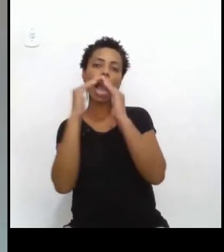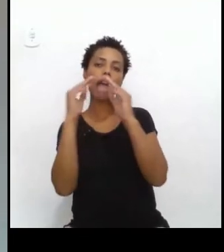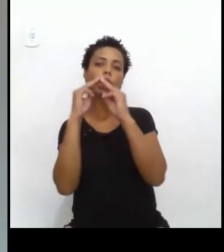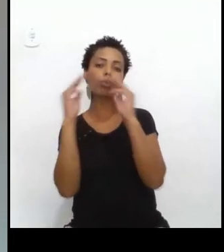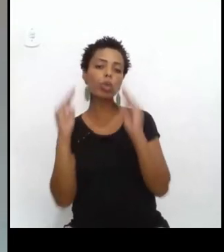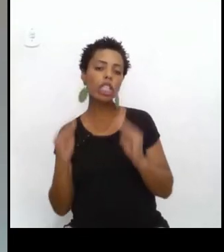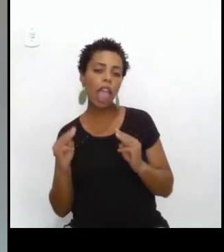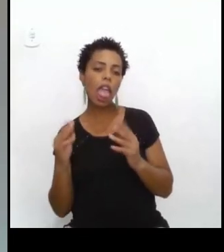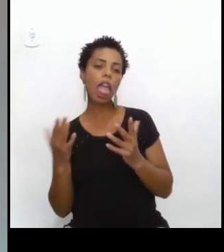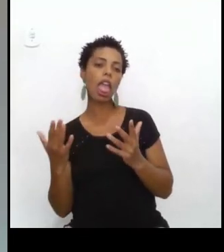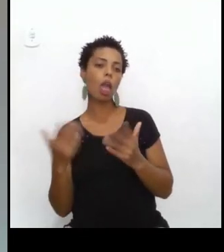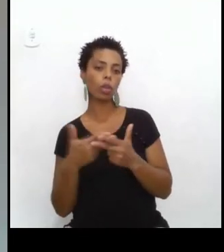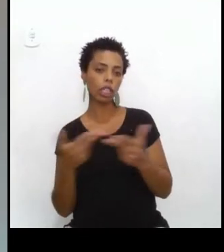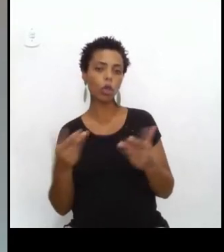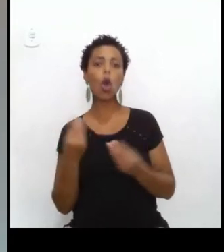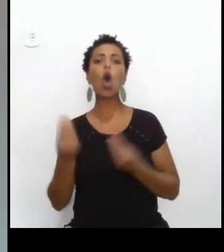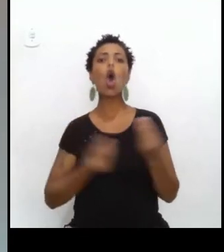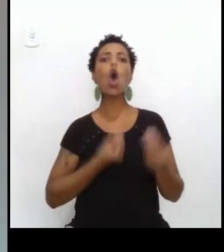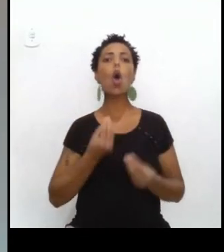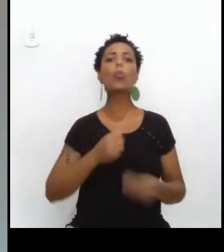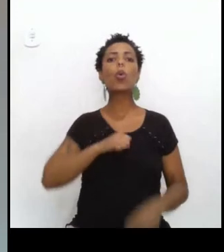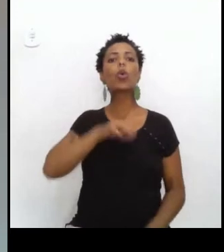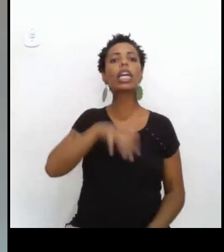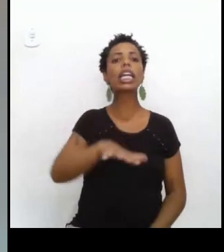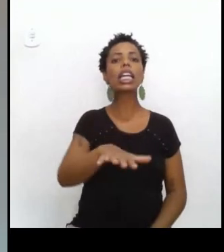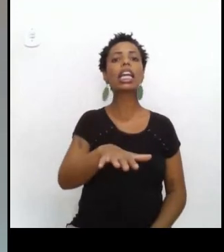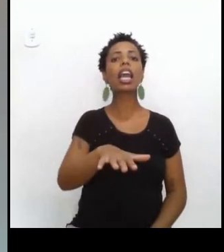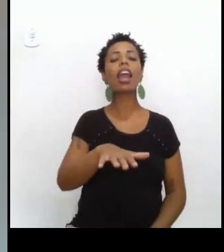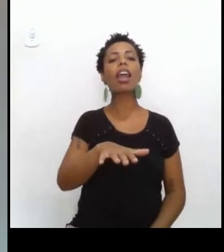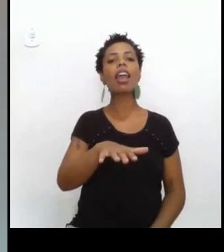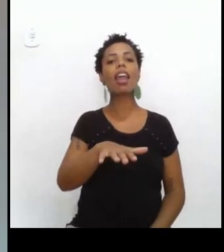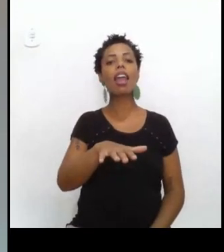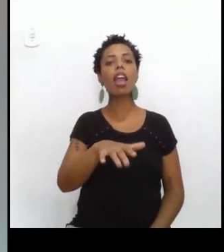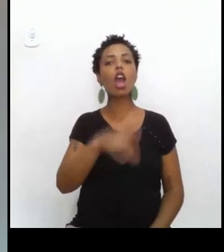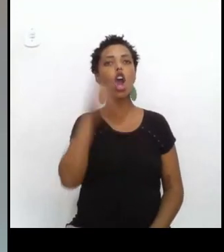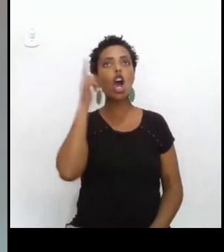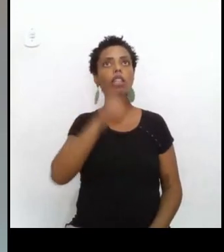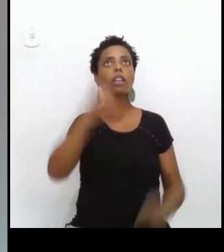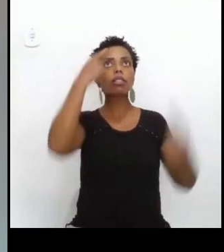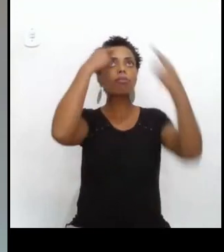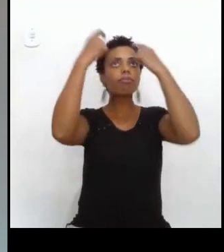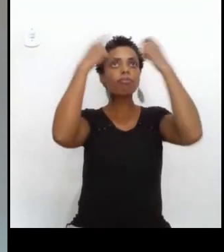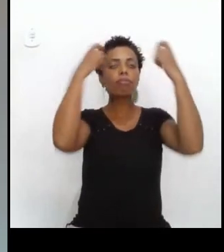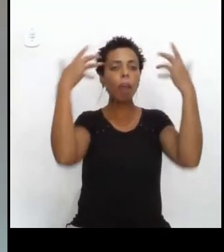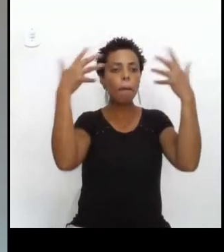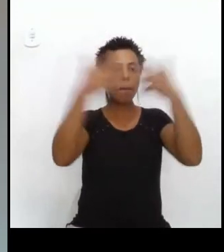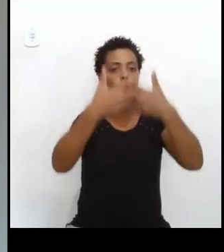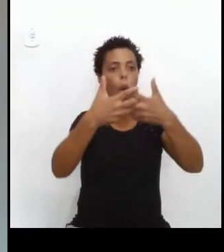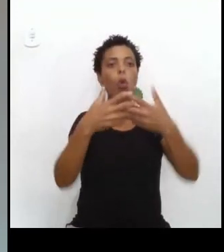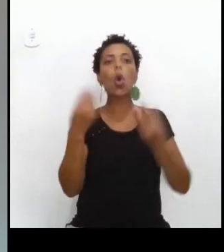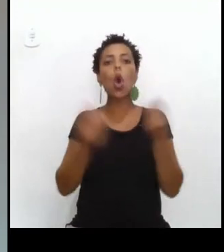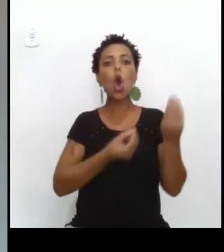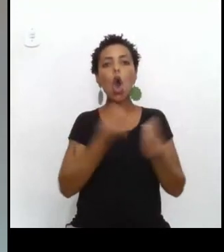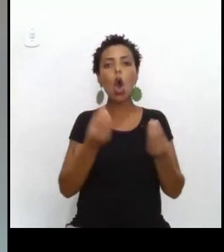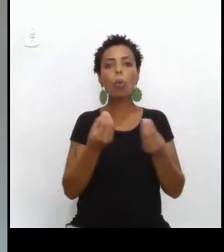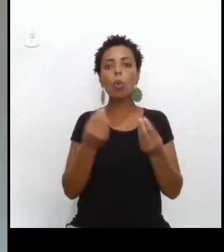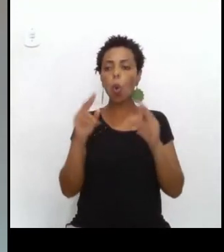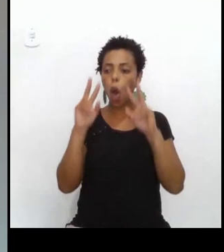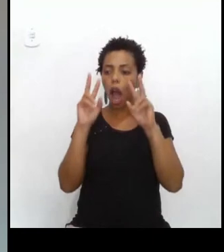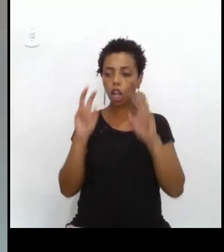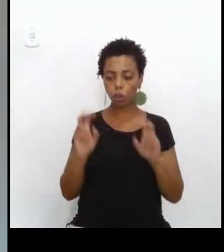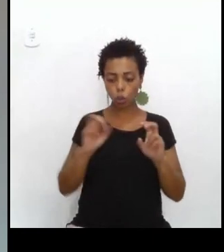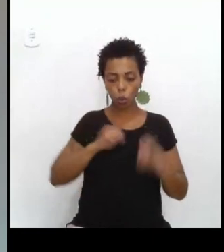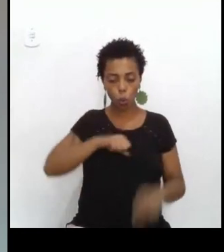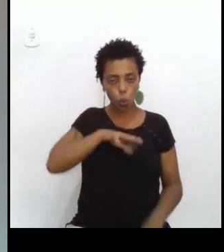Como que o cuia é embaralha essas ideias como as questões que ia podem modificar essas relações E